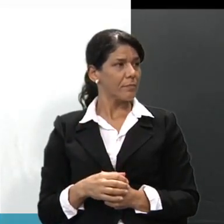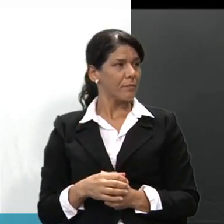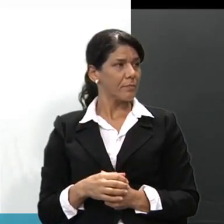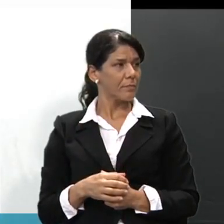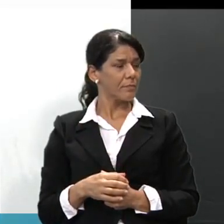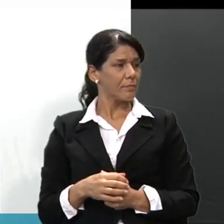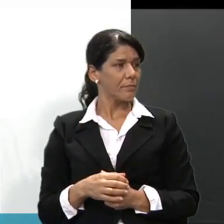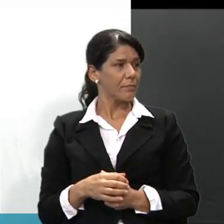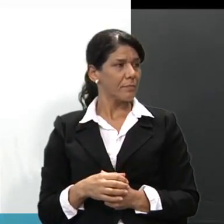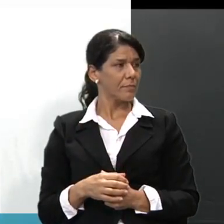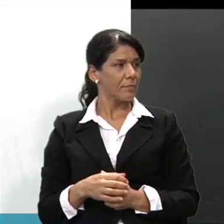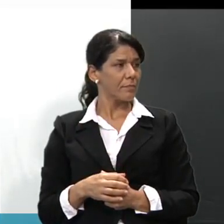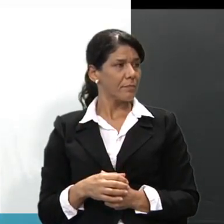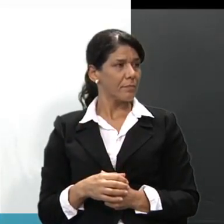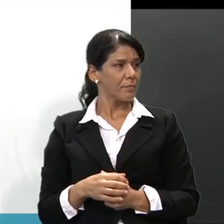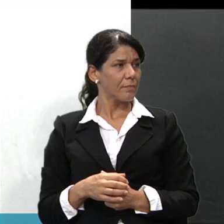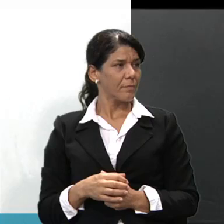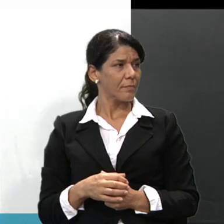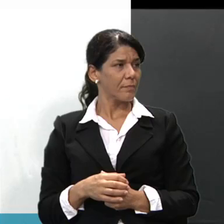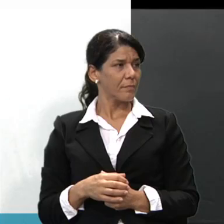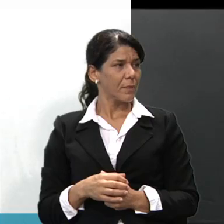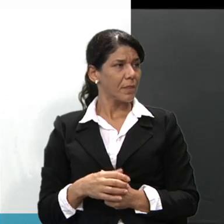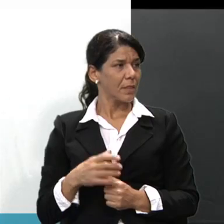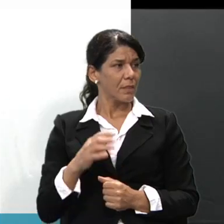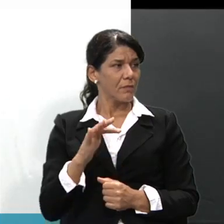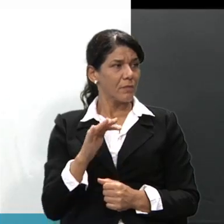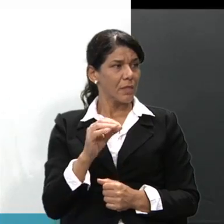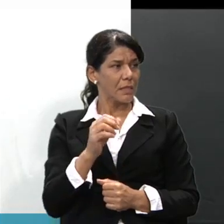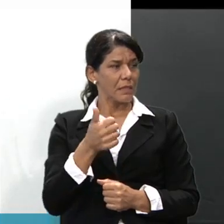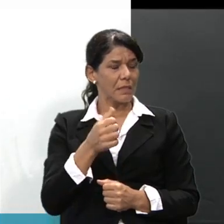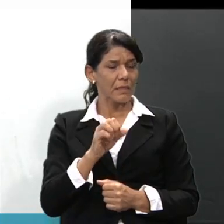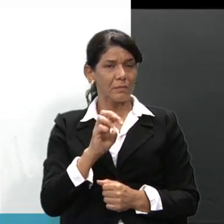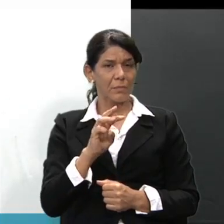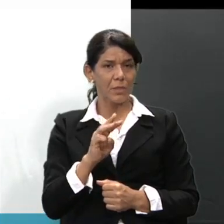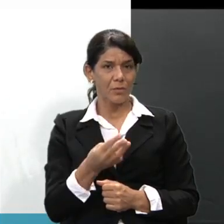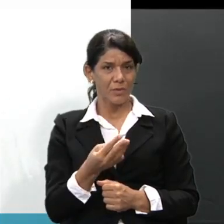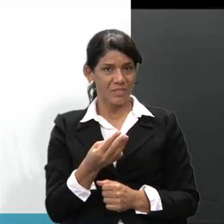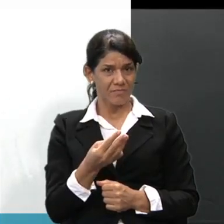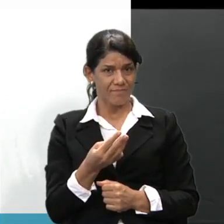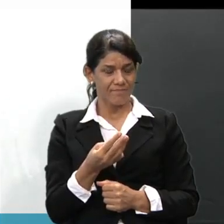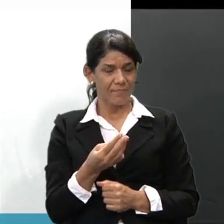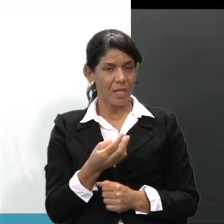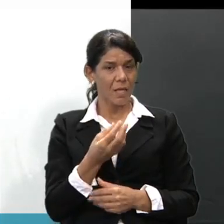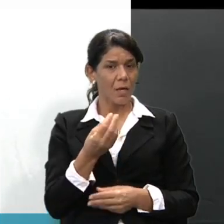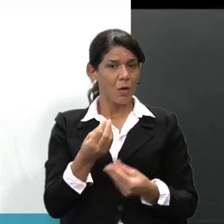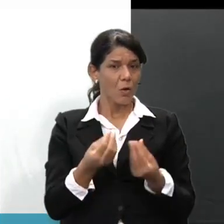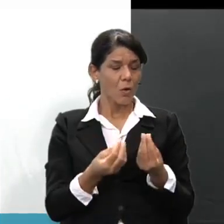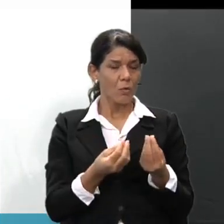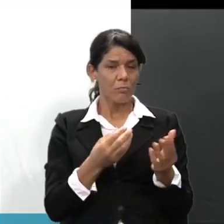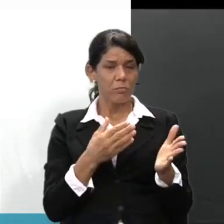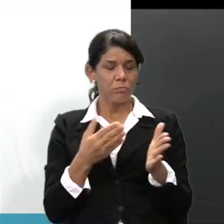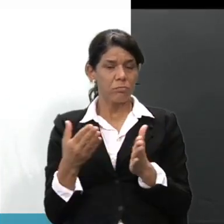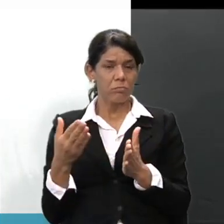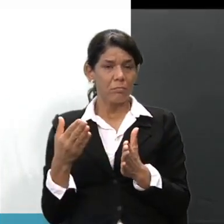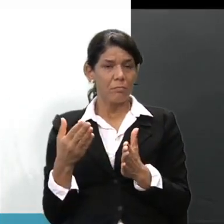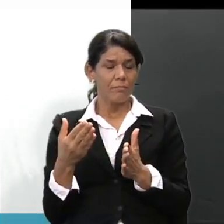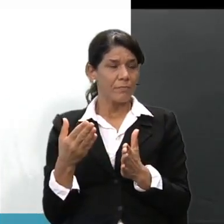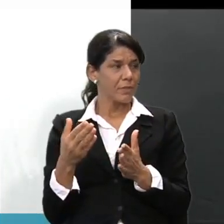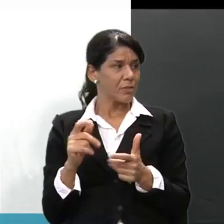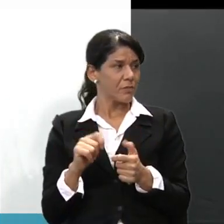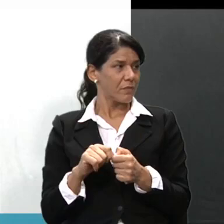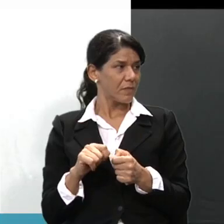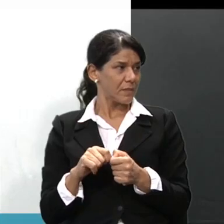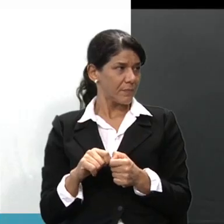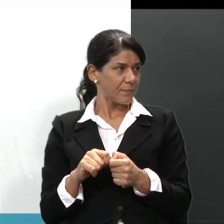na unidade frascos ampolas de 10 milhões de unidade. Como nós vamos proceder diante dessa